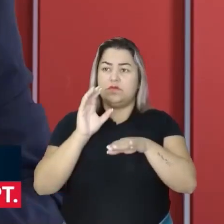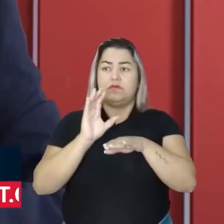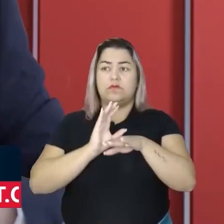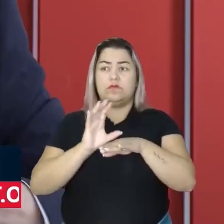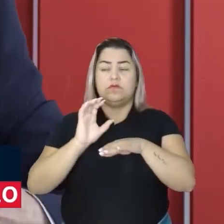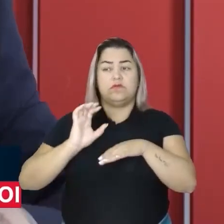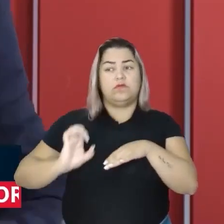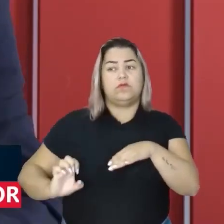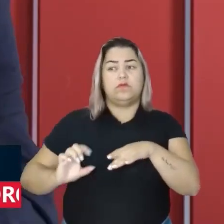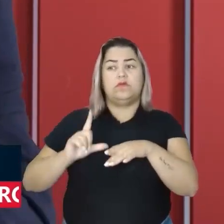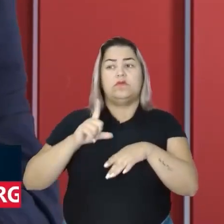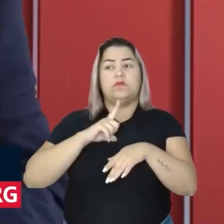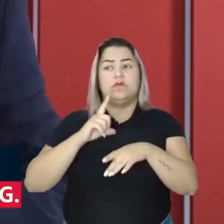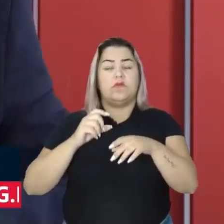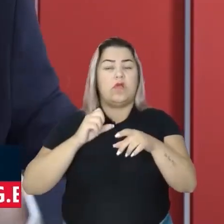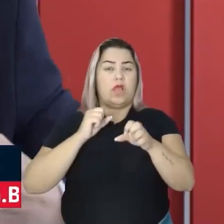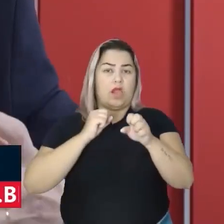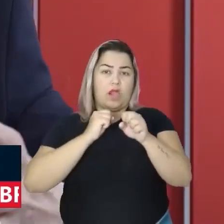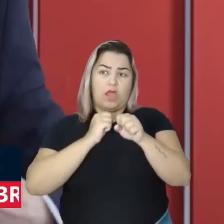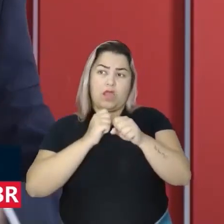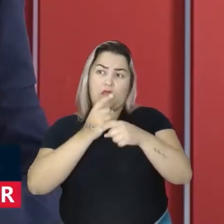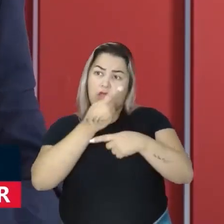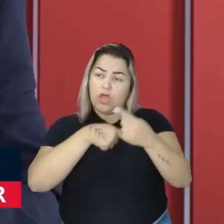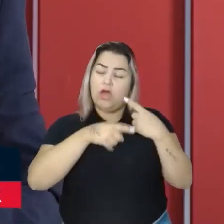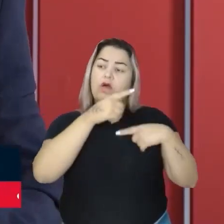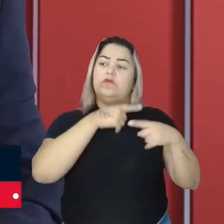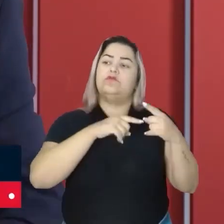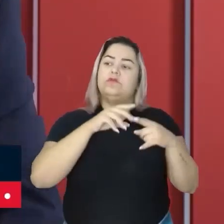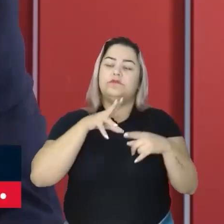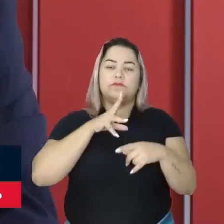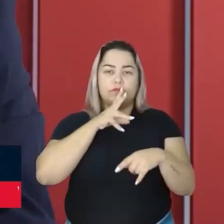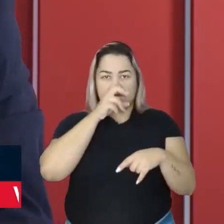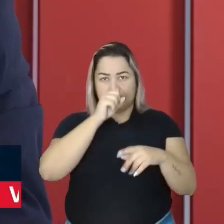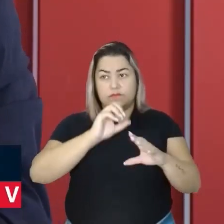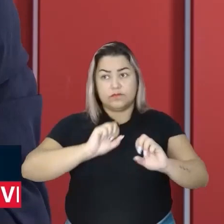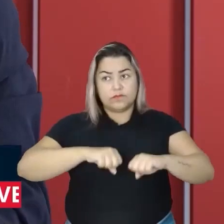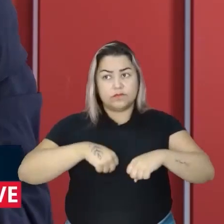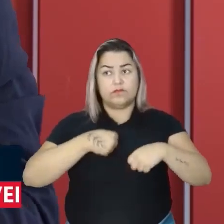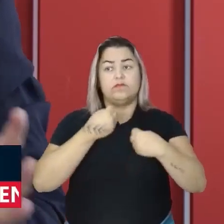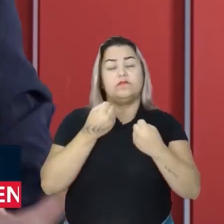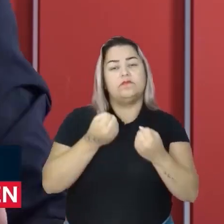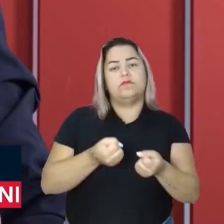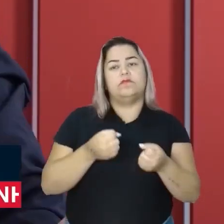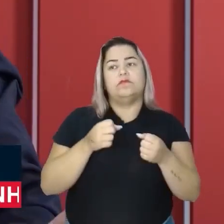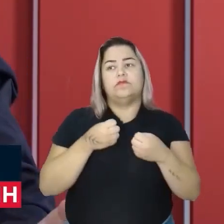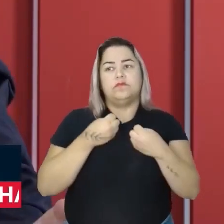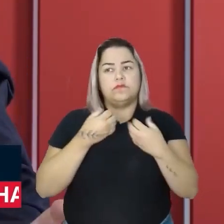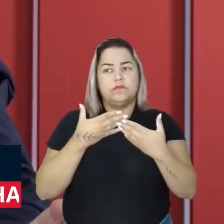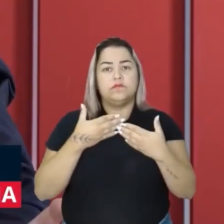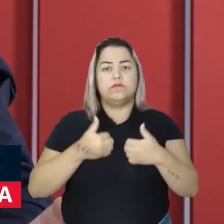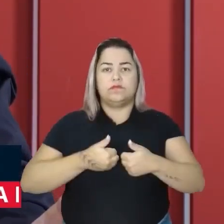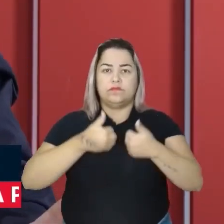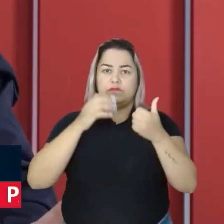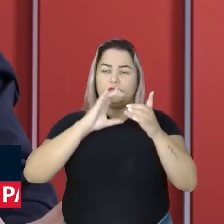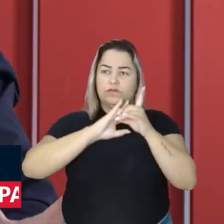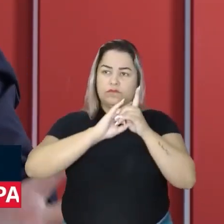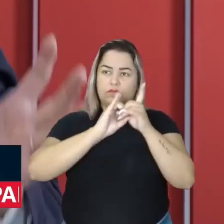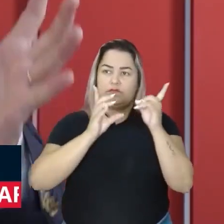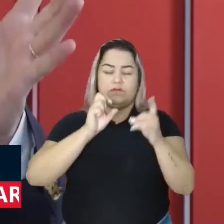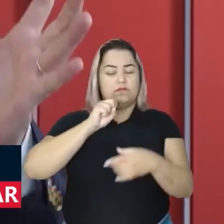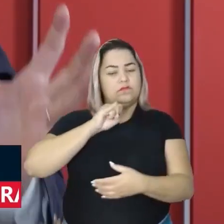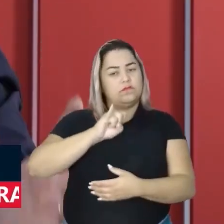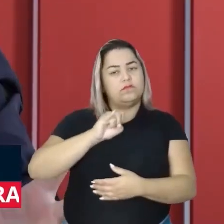esquerda, nós tentamos construir, né, outras forças que estejam junto com esse projeto, para a gente consolidar a democracia. Porque se a